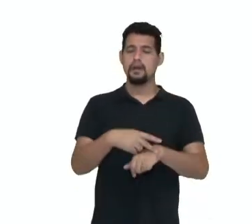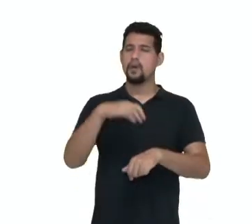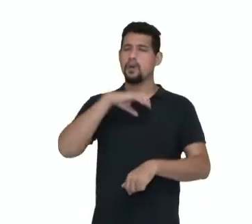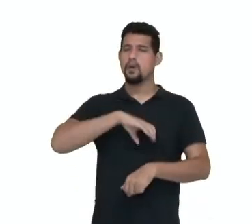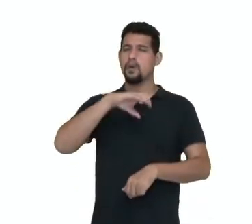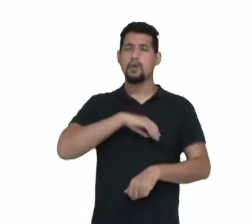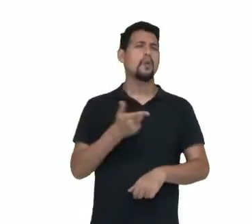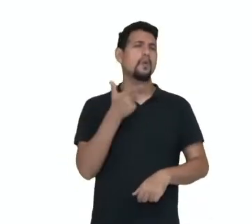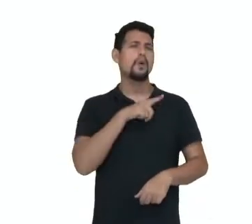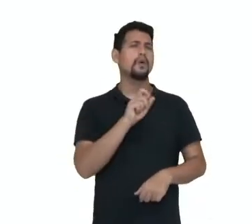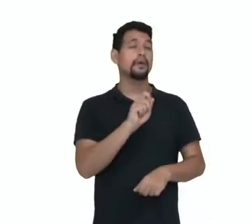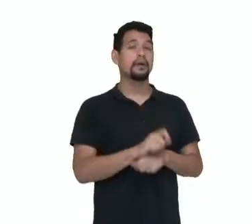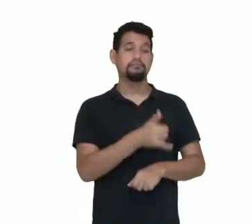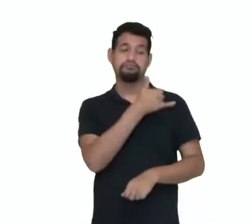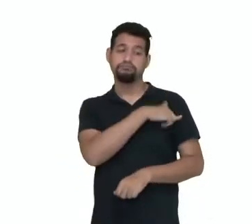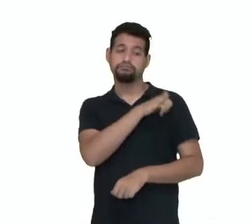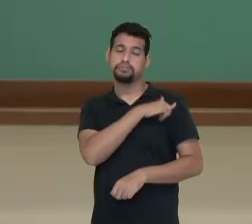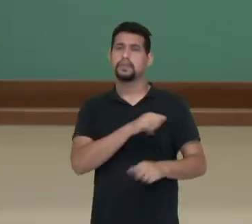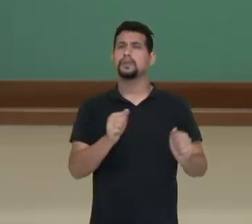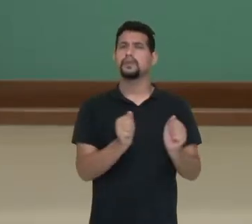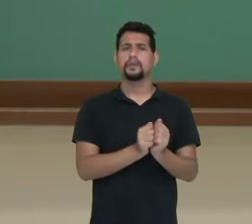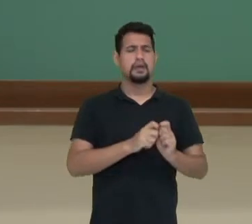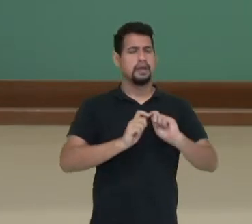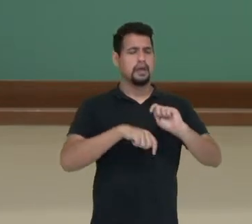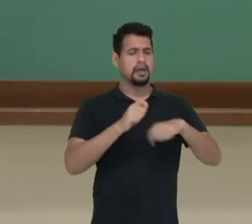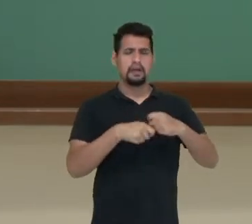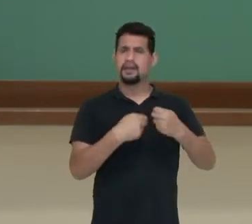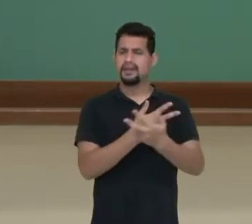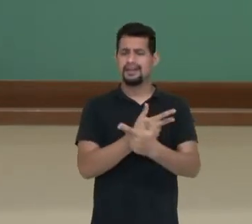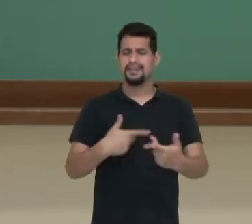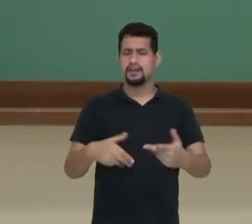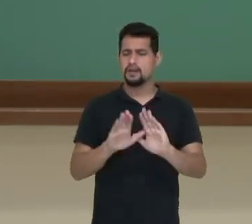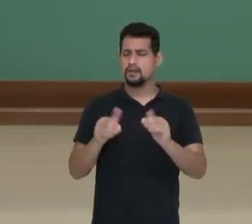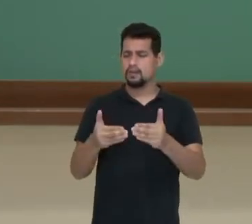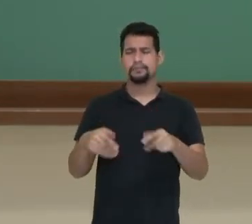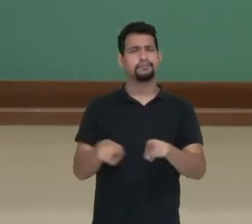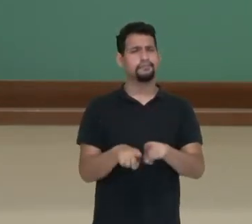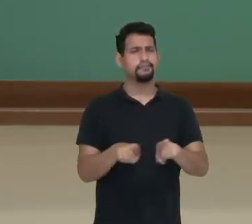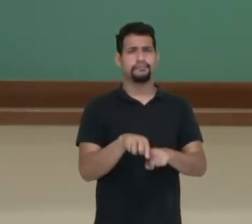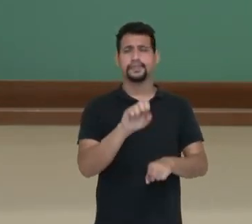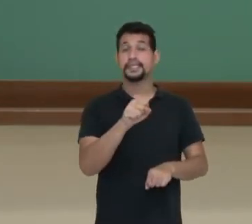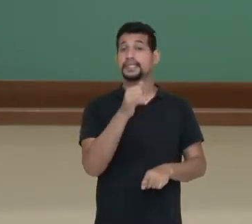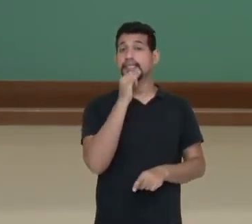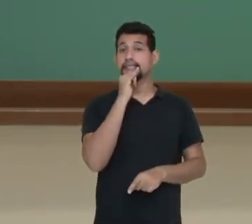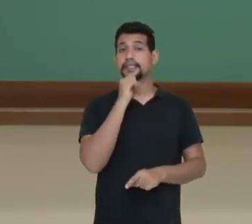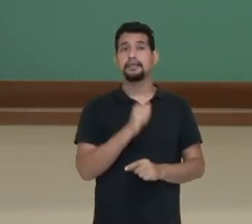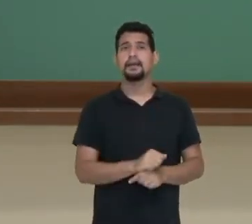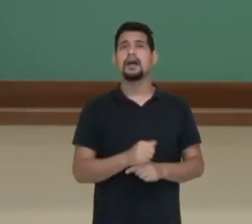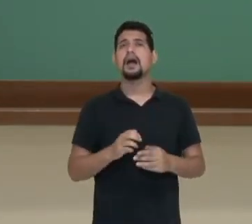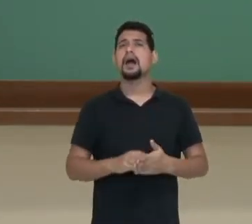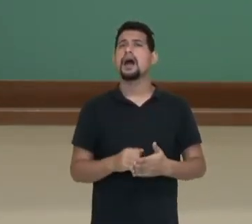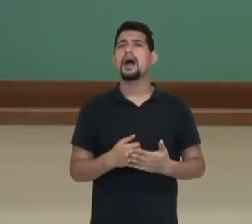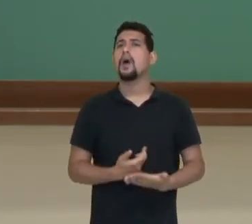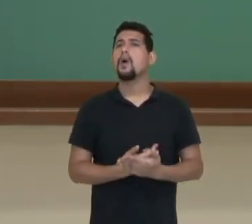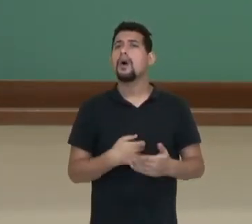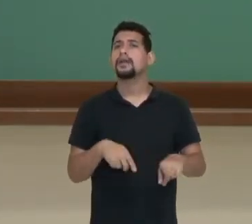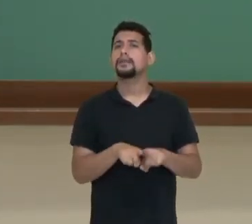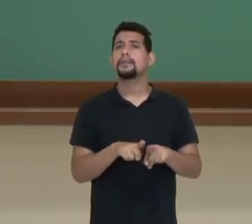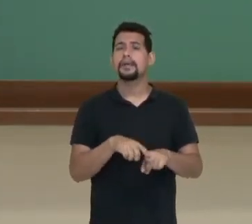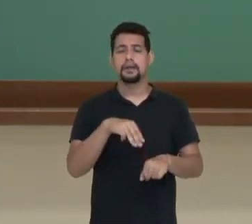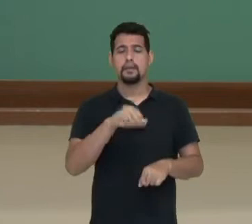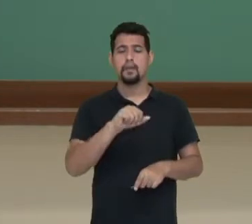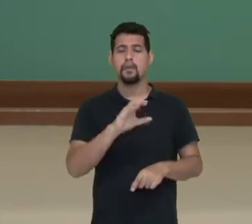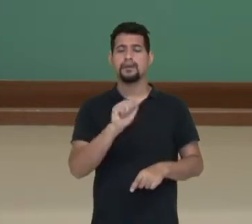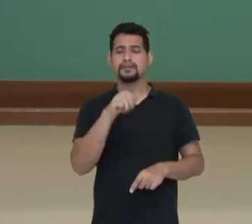a partir do Rio de Janeiro, administrar as suas demais colônias também, como Angola, como Moçambique, e